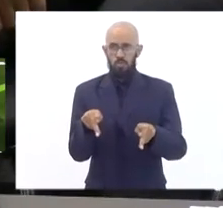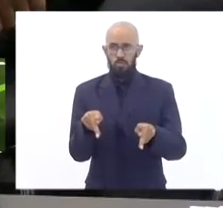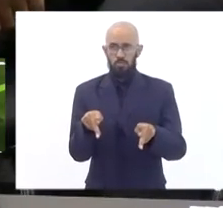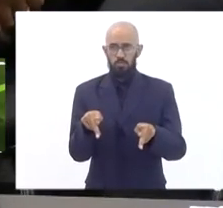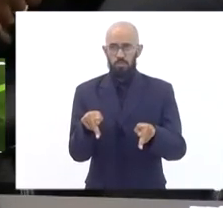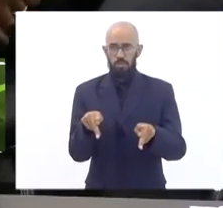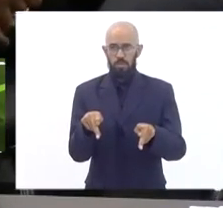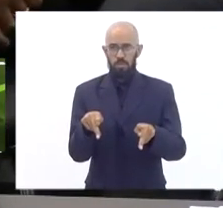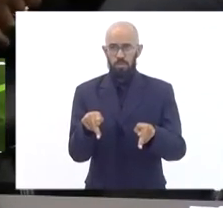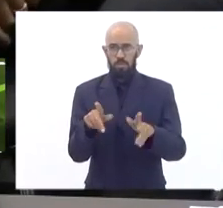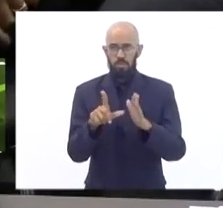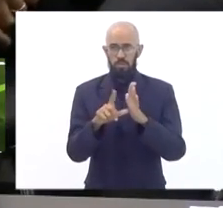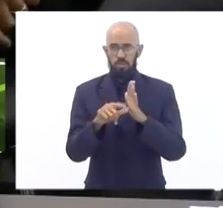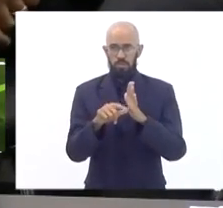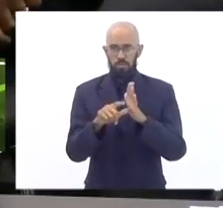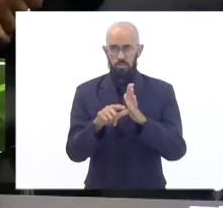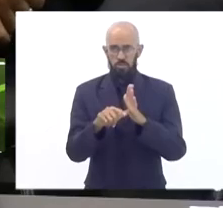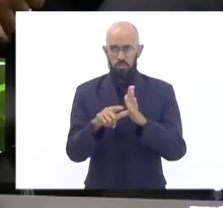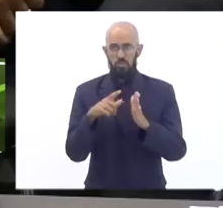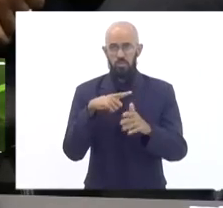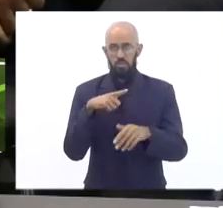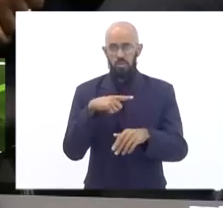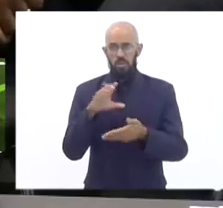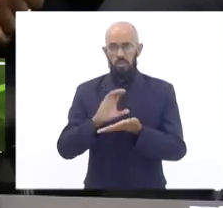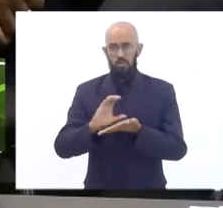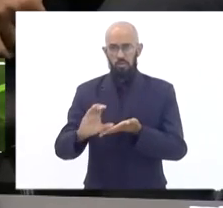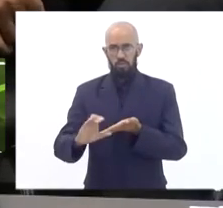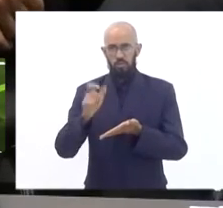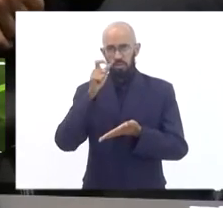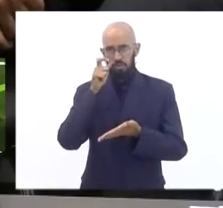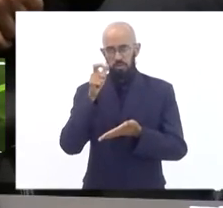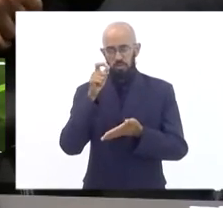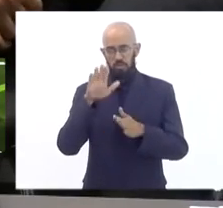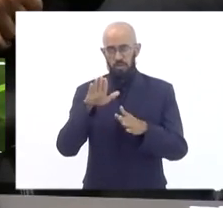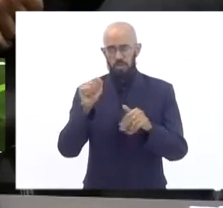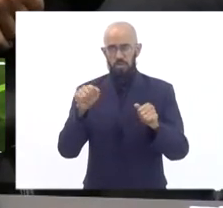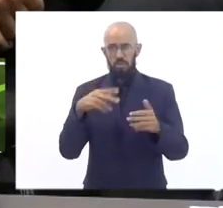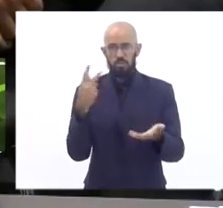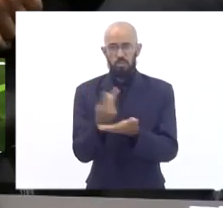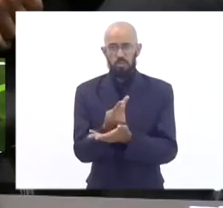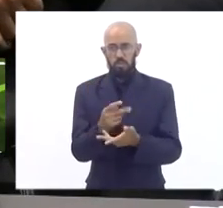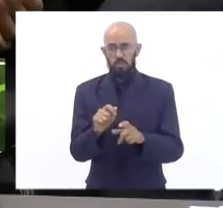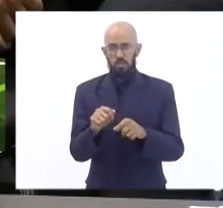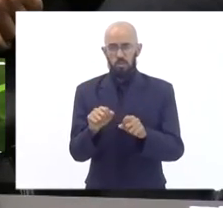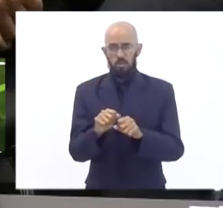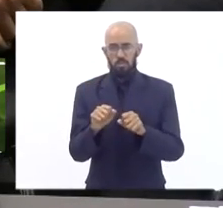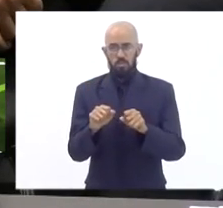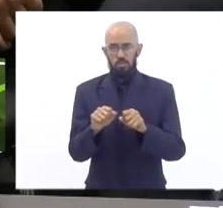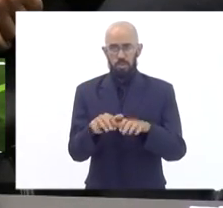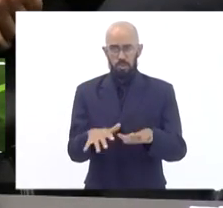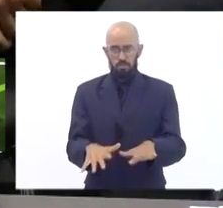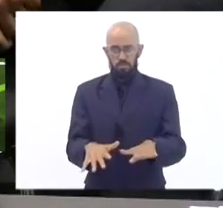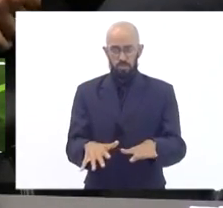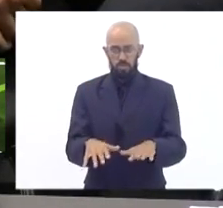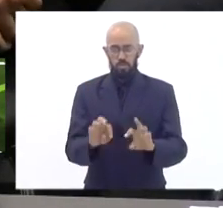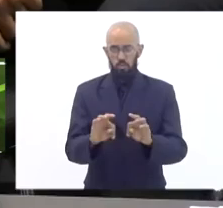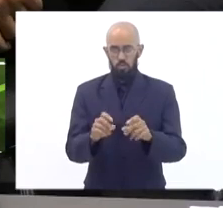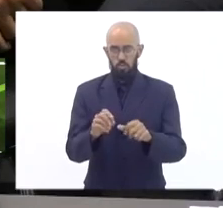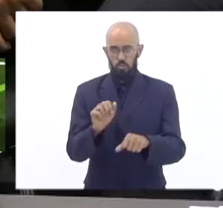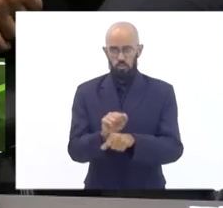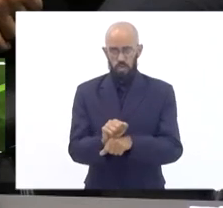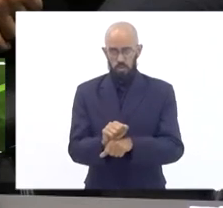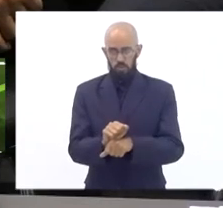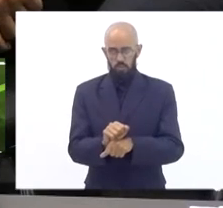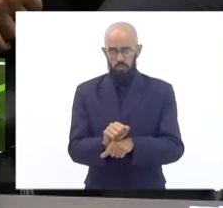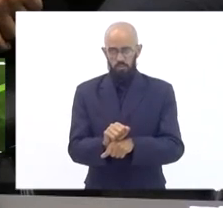Tem toda uma estrutura, tem um investidor interessado, mas com o advento da pandemia, tudo parou. Inclusive, o investidor